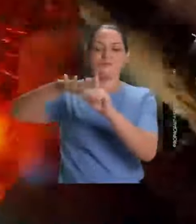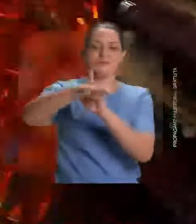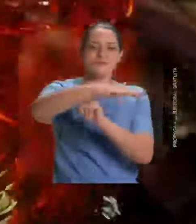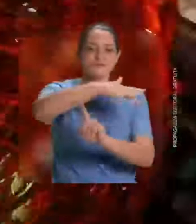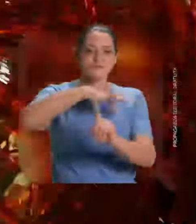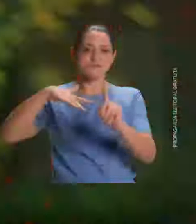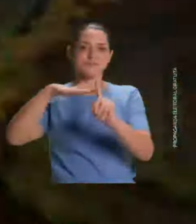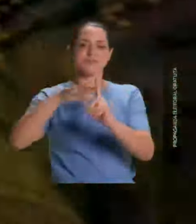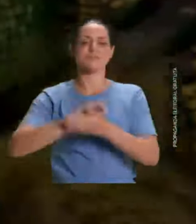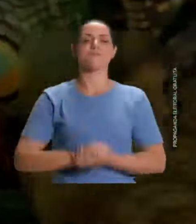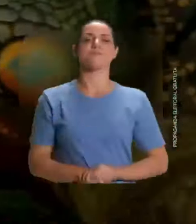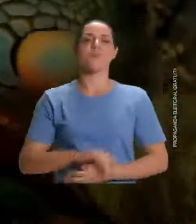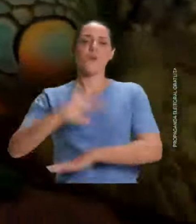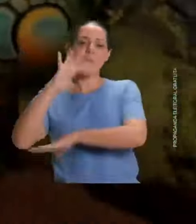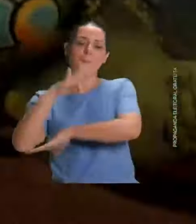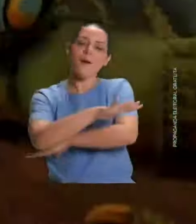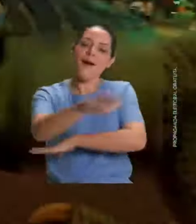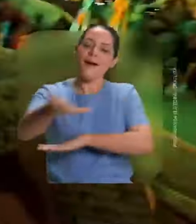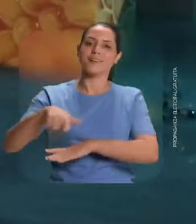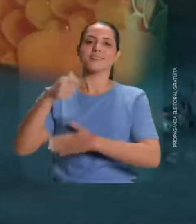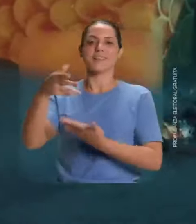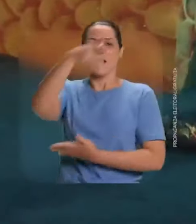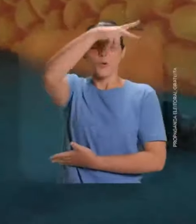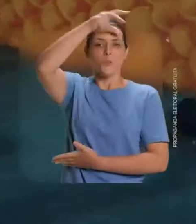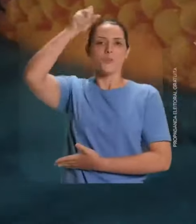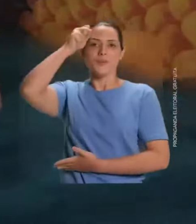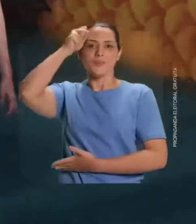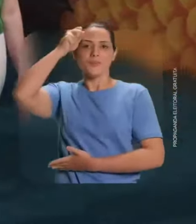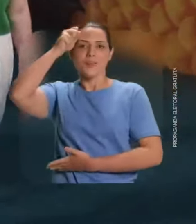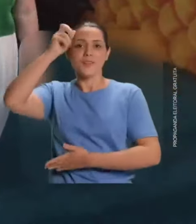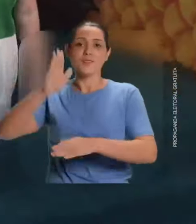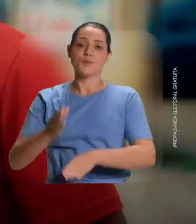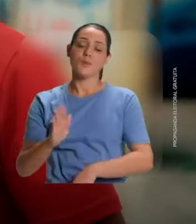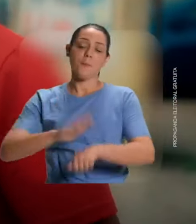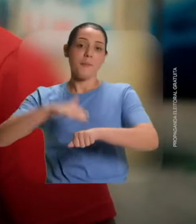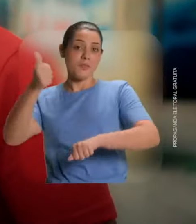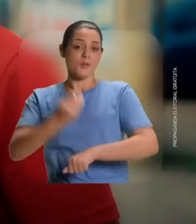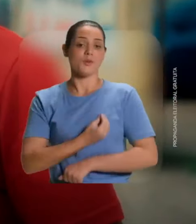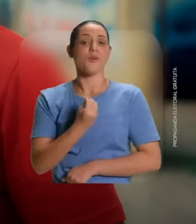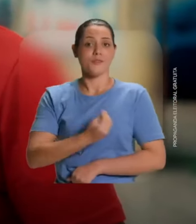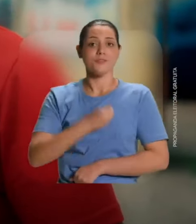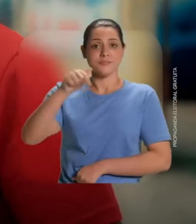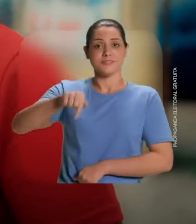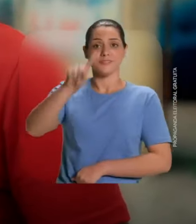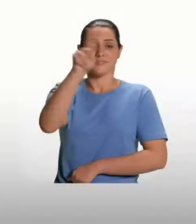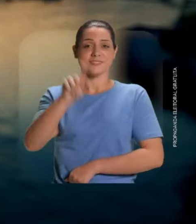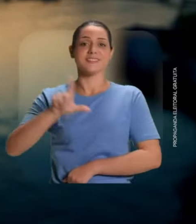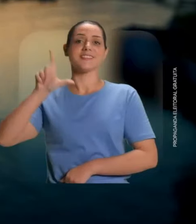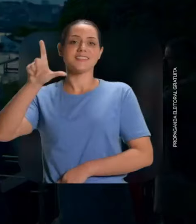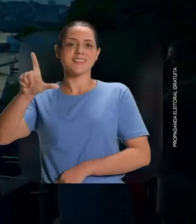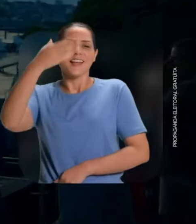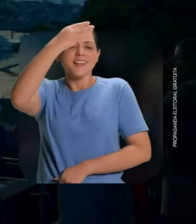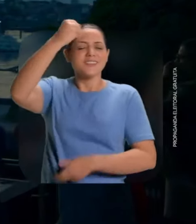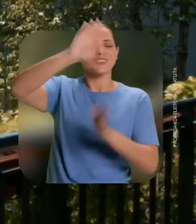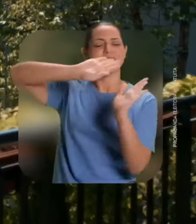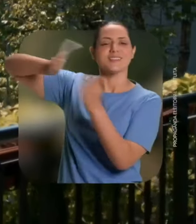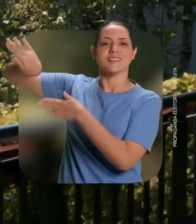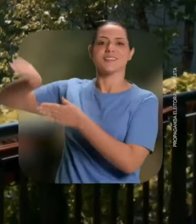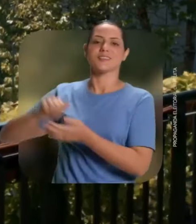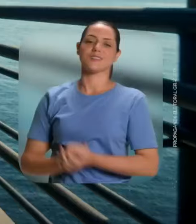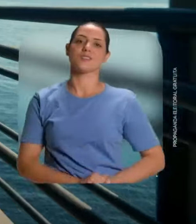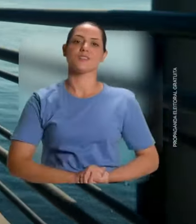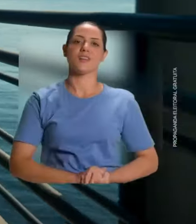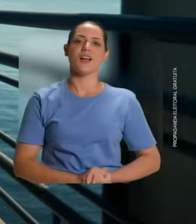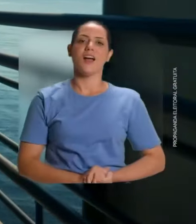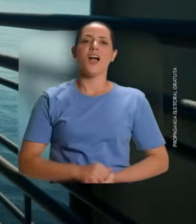monumental Gigantes da Floresta. O Davi resgatou a dignidade da zona leste do povo da zona leste, que era esquecido. Não dá pra